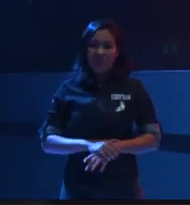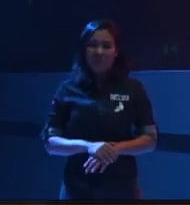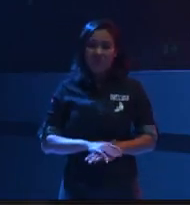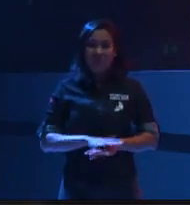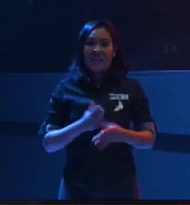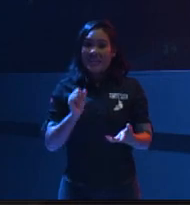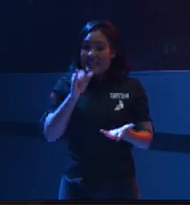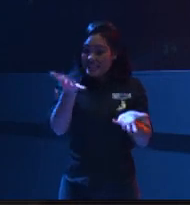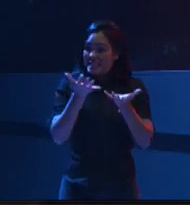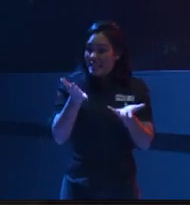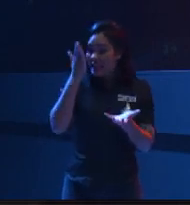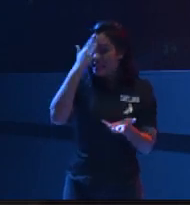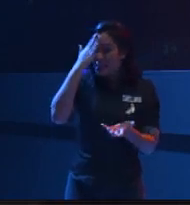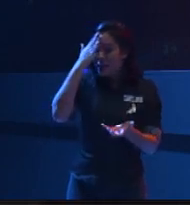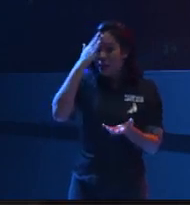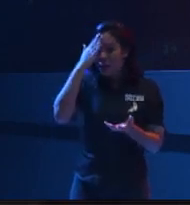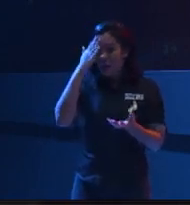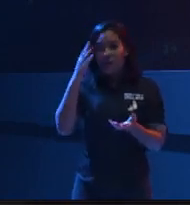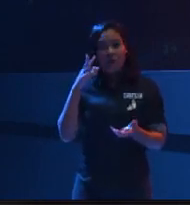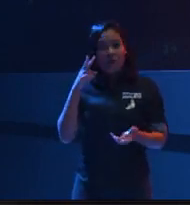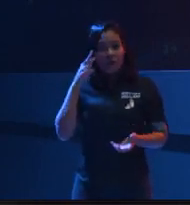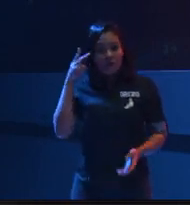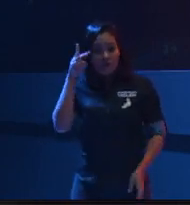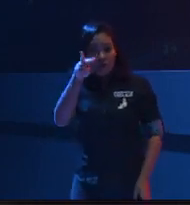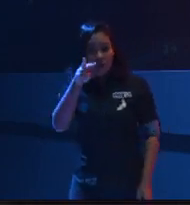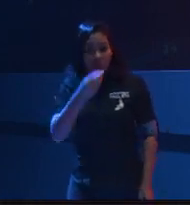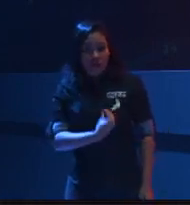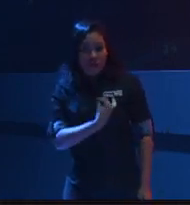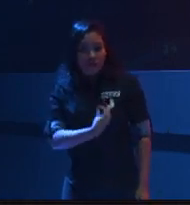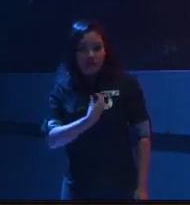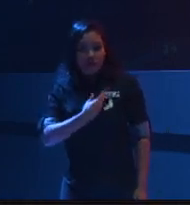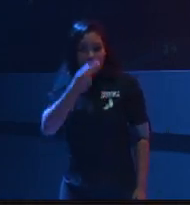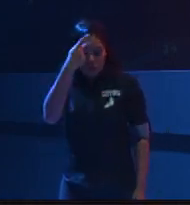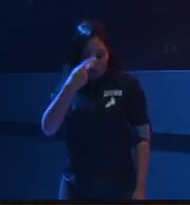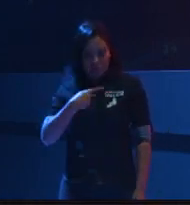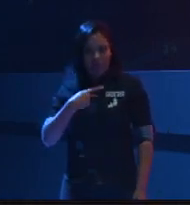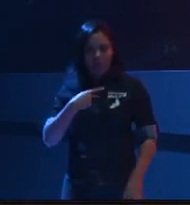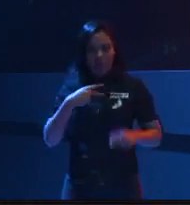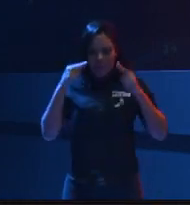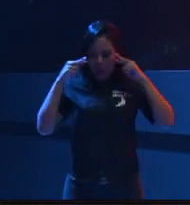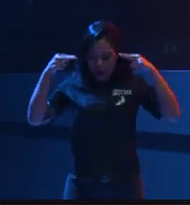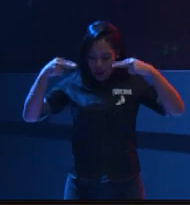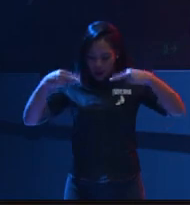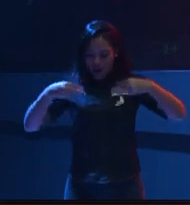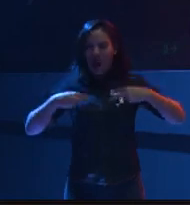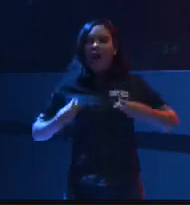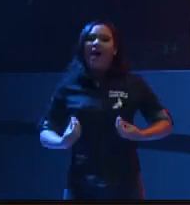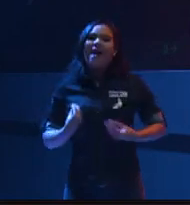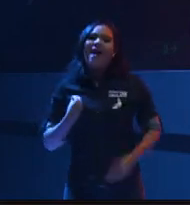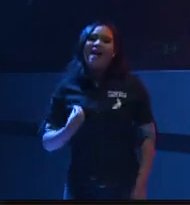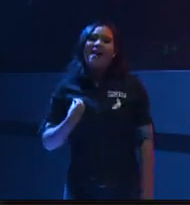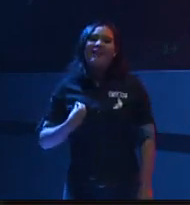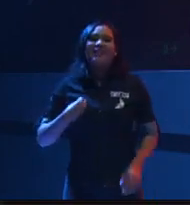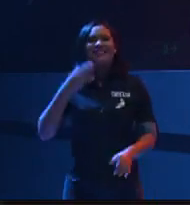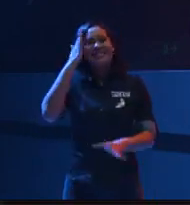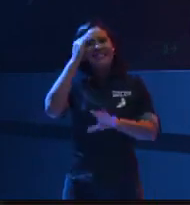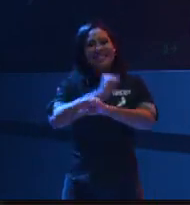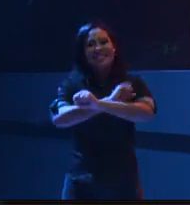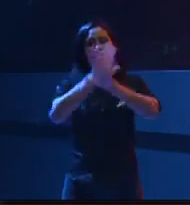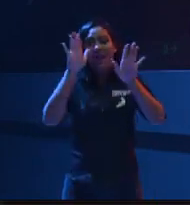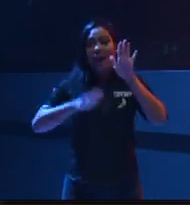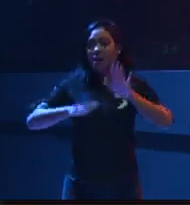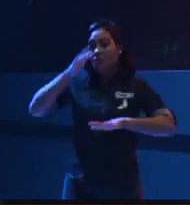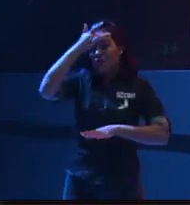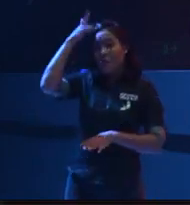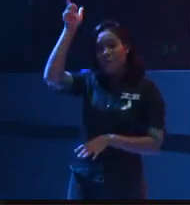para a vida das pessoas ao seu redor tem um monte de gente na sua vida na sua história que você olha para a vida deles